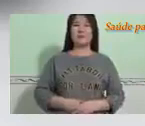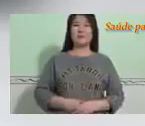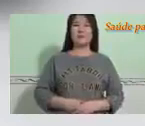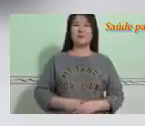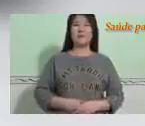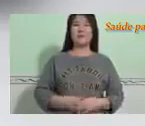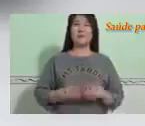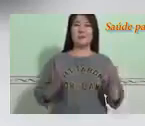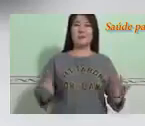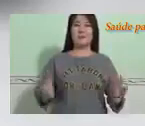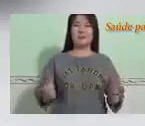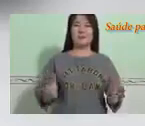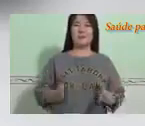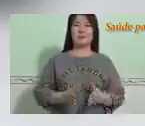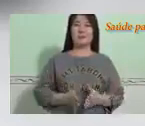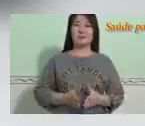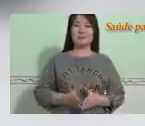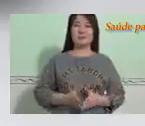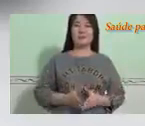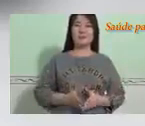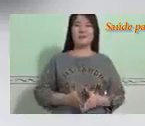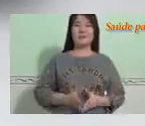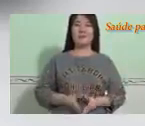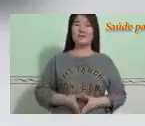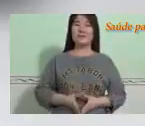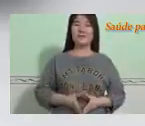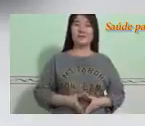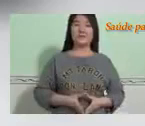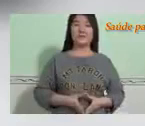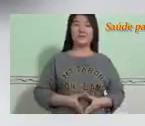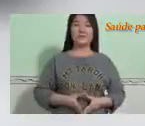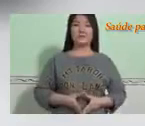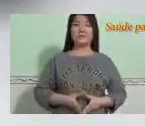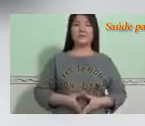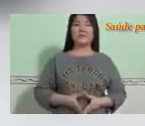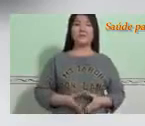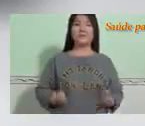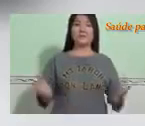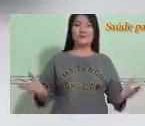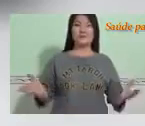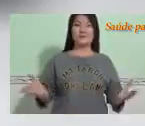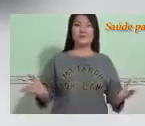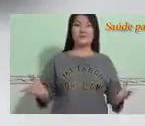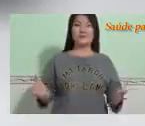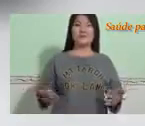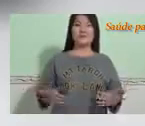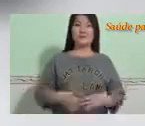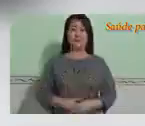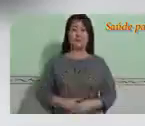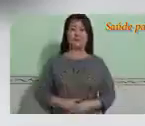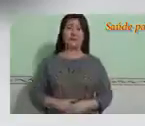mecanismo de ação completo dessas substâncias no corpo humano e a sua aplicação no tratamento de doenças degenerativas,